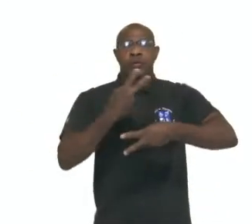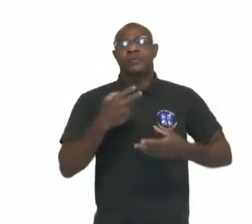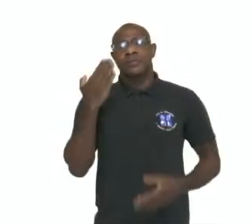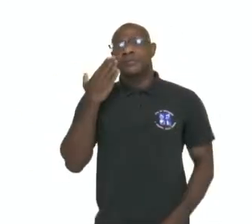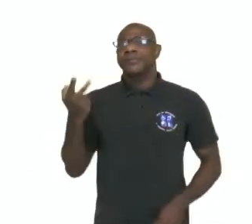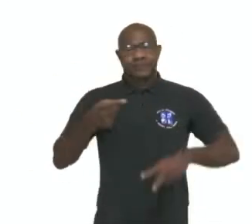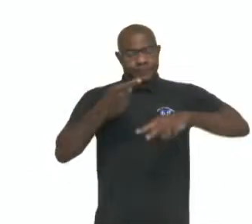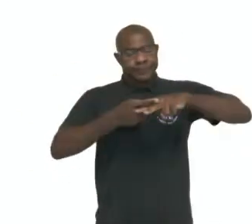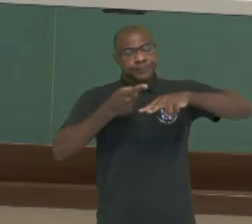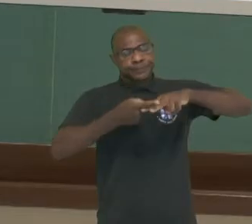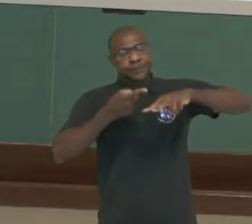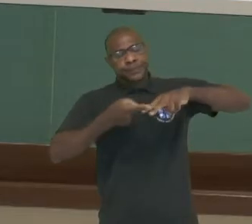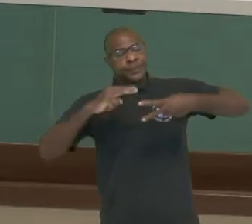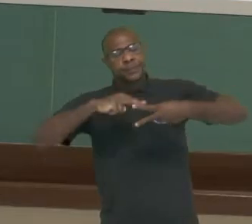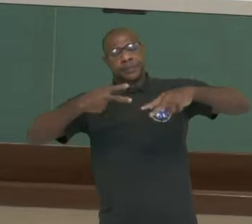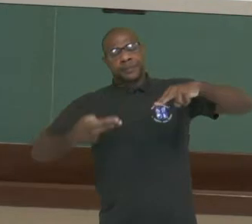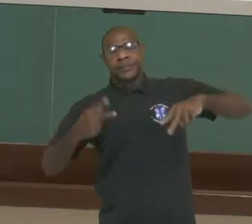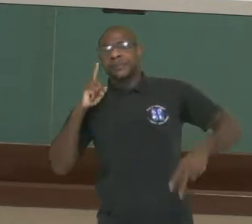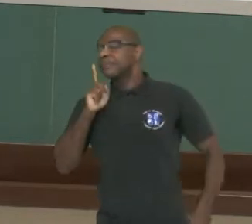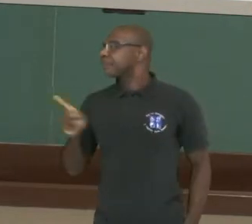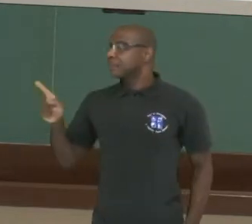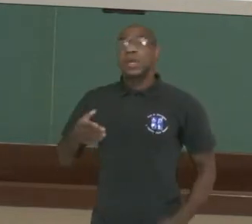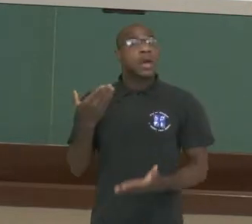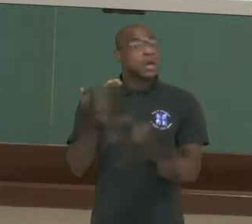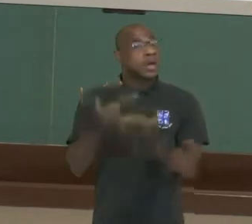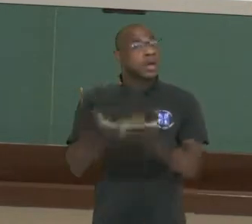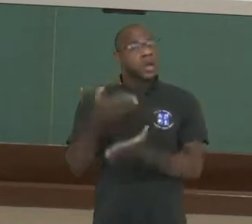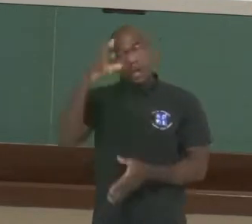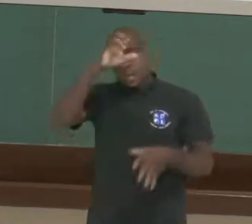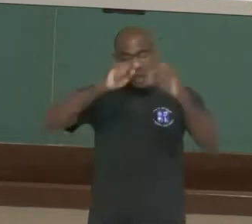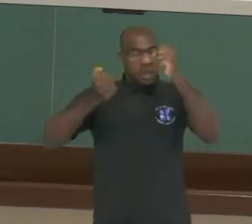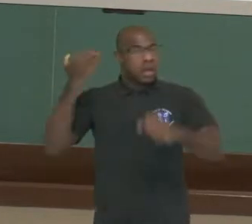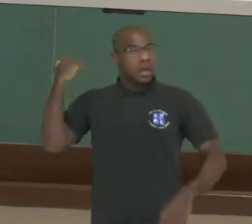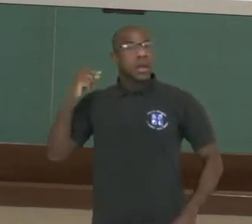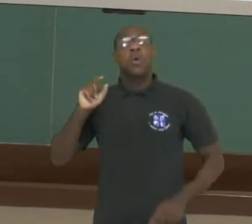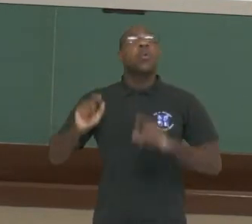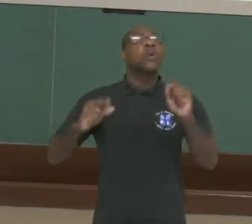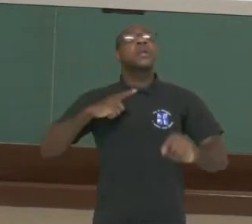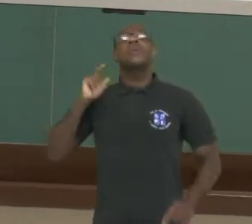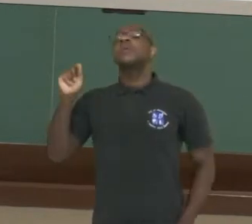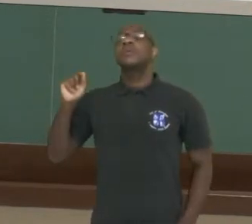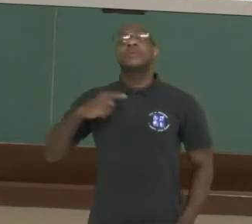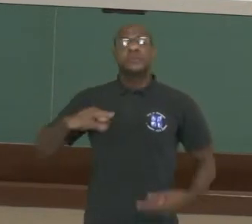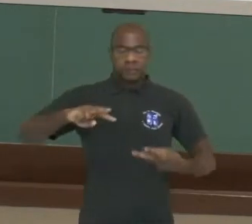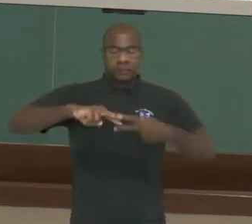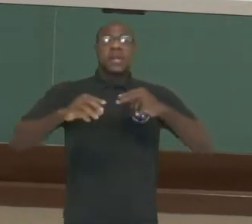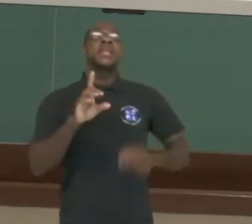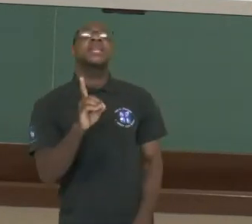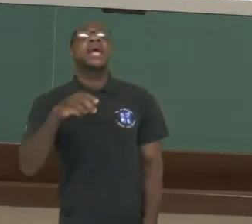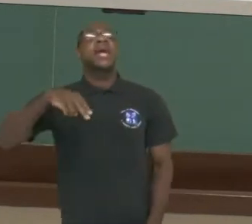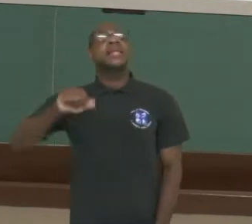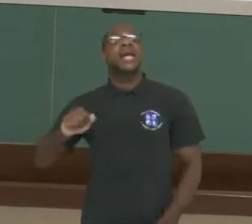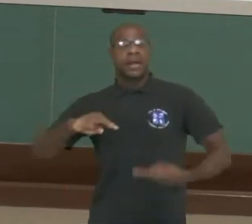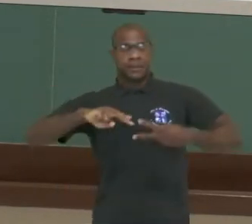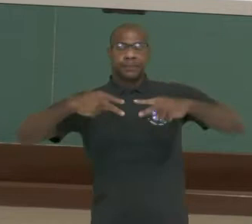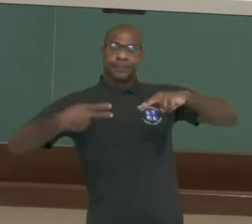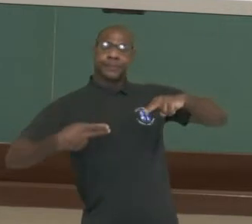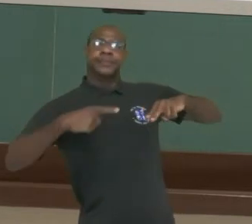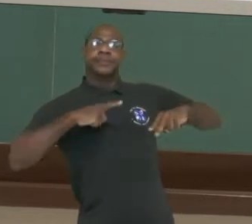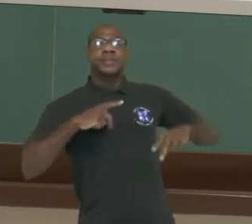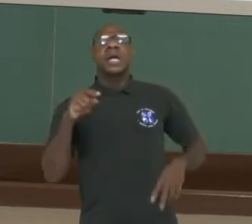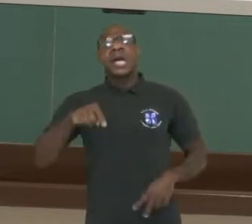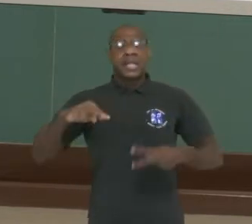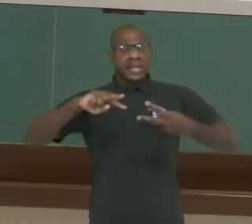nós aprendemos em aulas anteriores, aqui nós temos o quê? Um DNA, ok? E